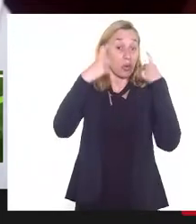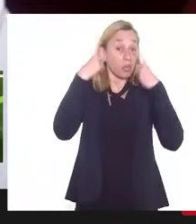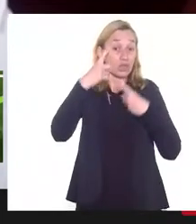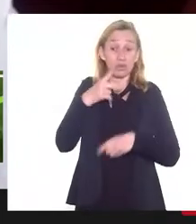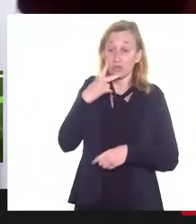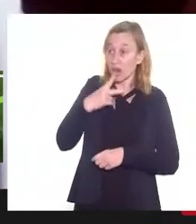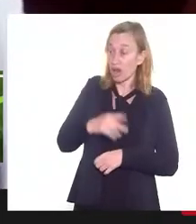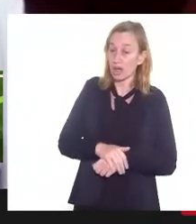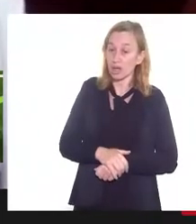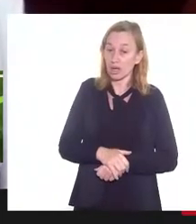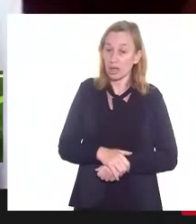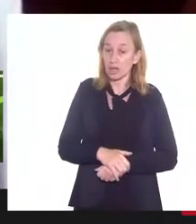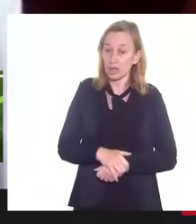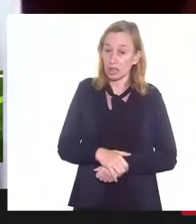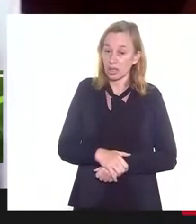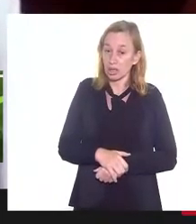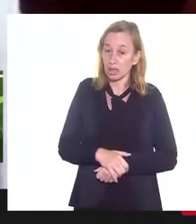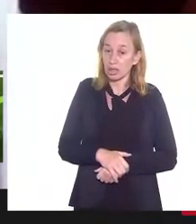dizer assim,